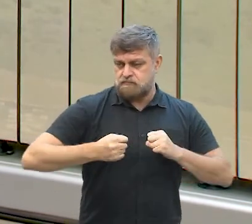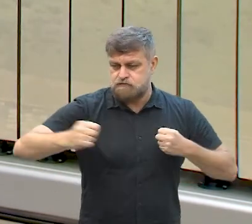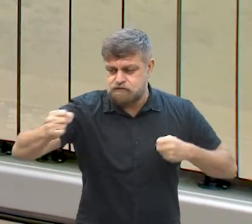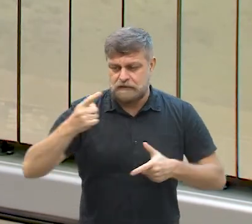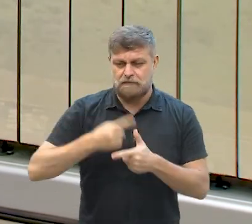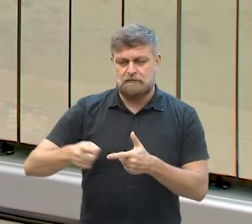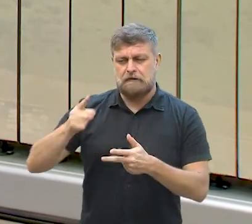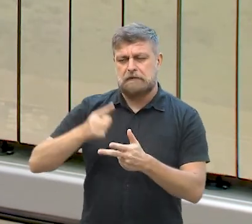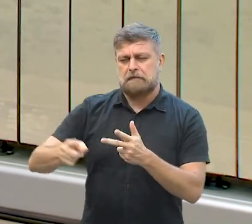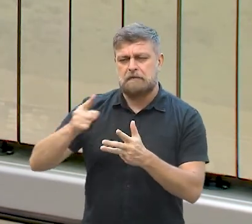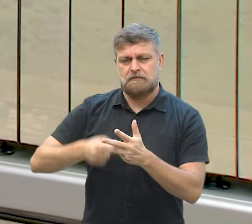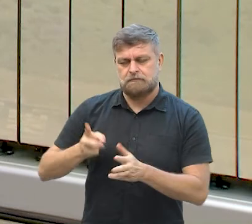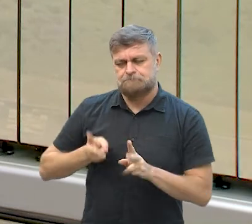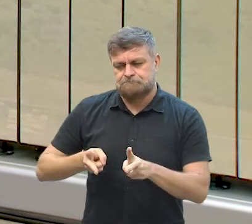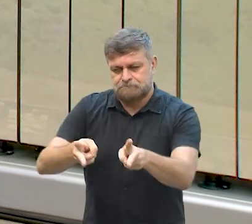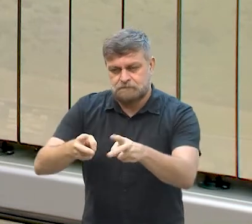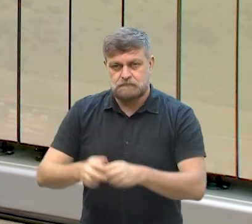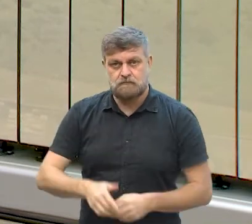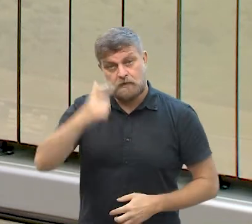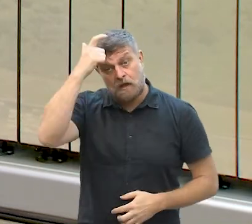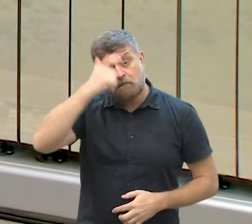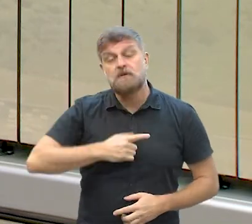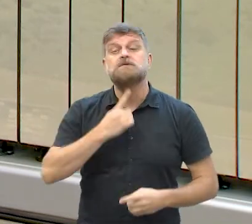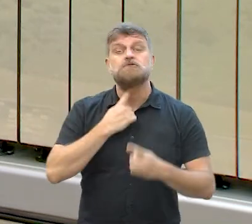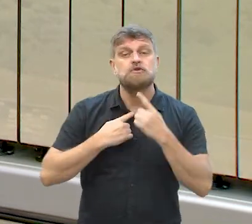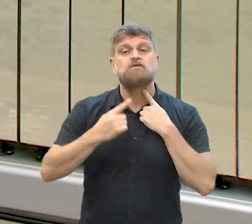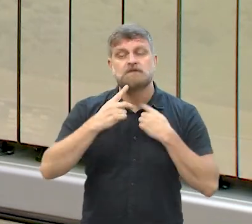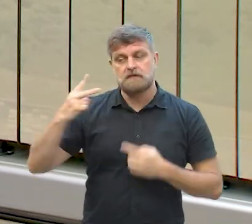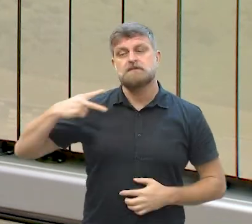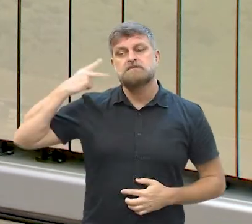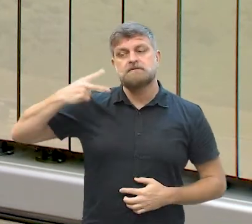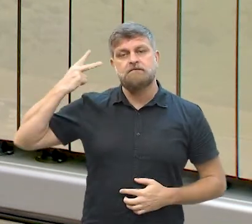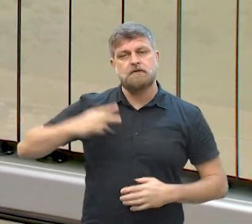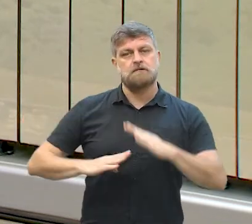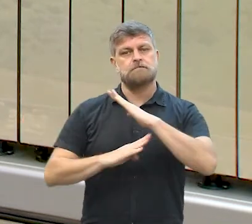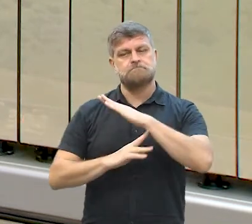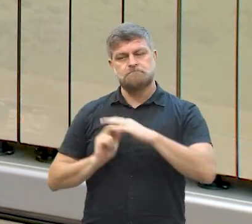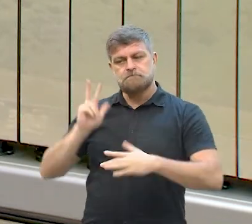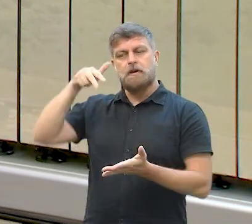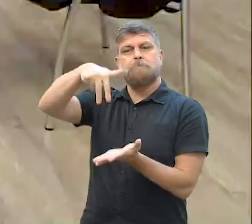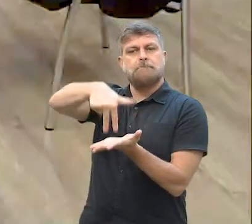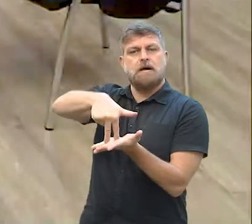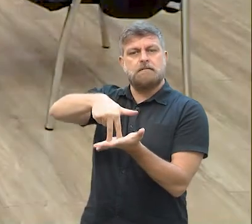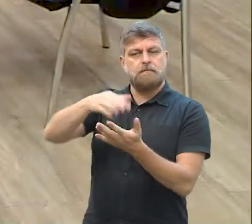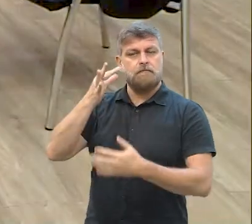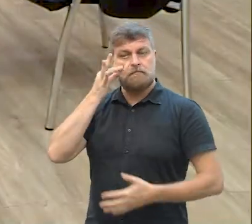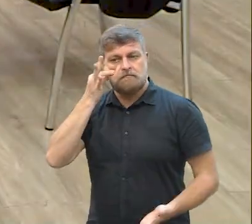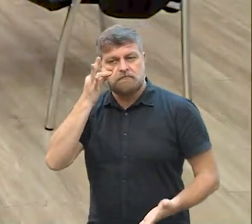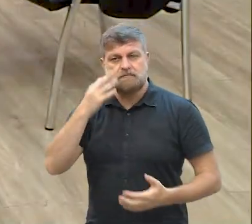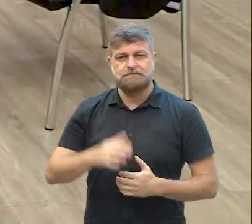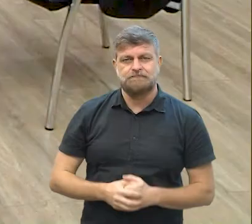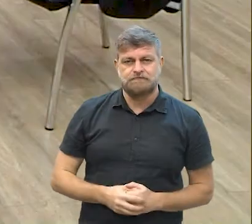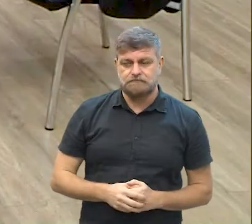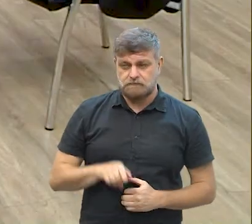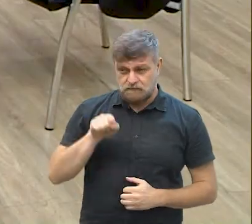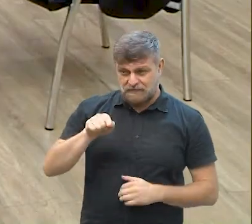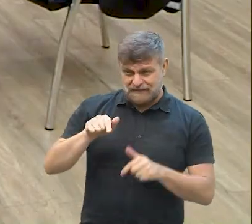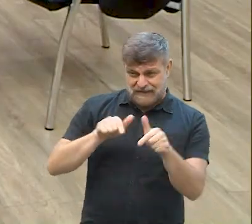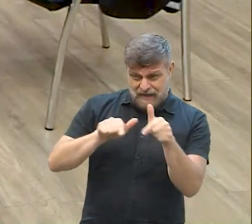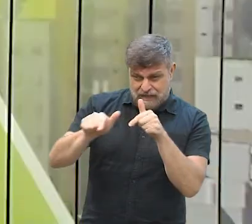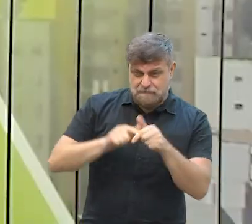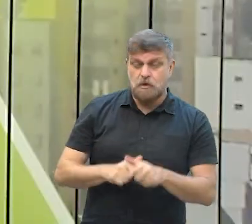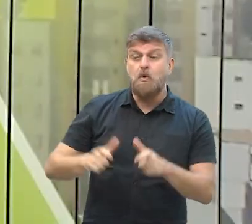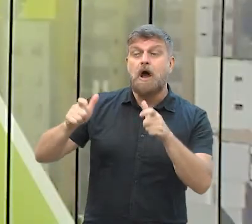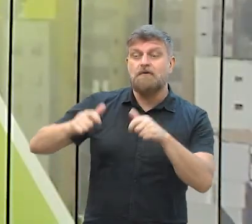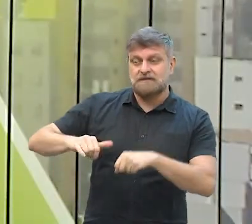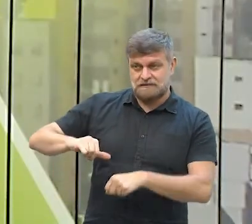não são resolvidas. E até uma das questões que nos leva a estar hoje no Legislativo. Você trabalhou muito tempo